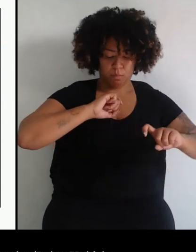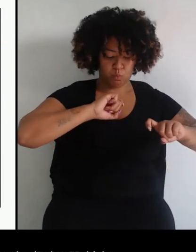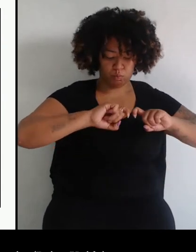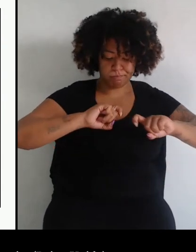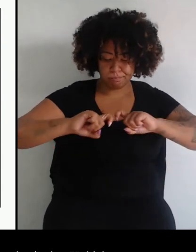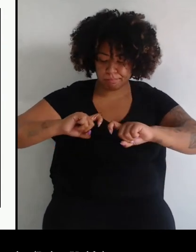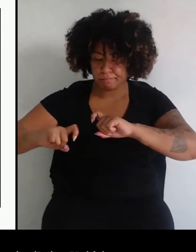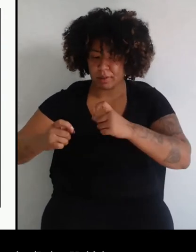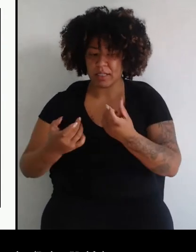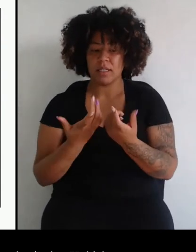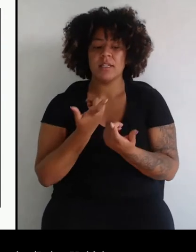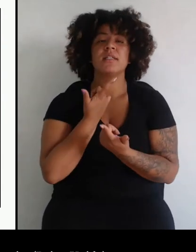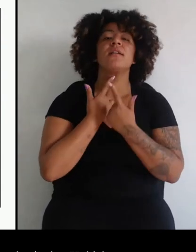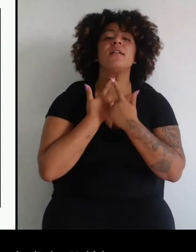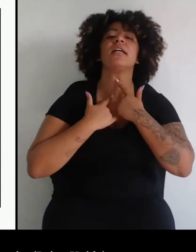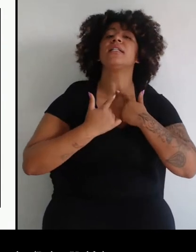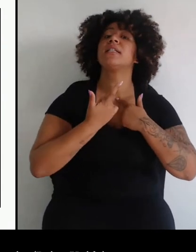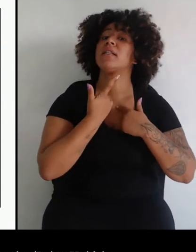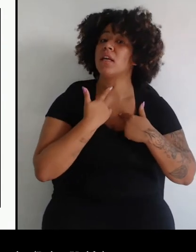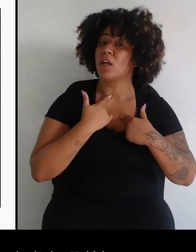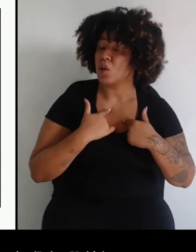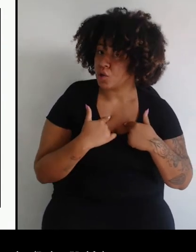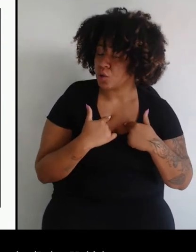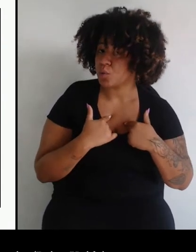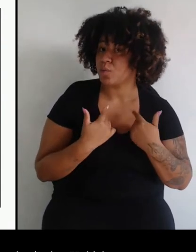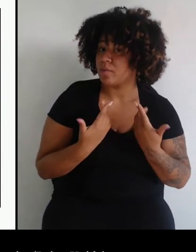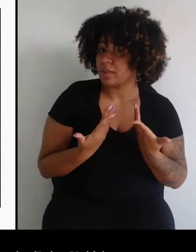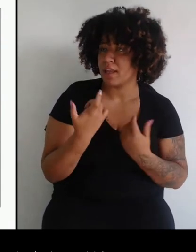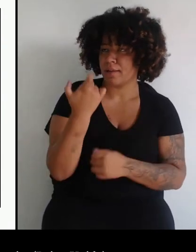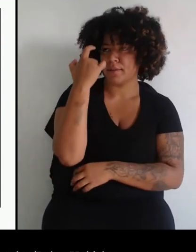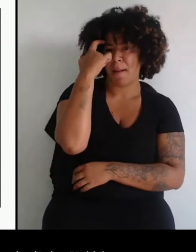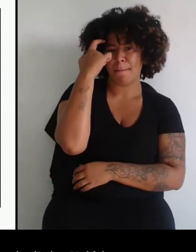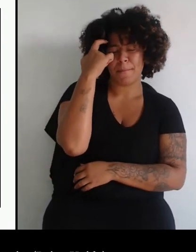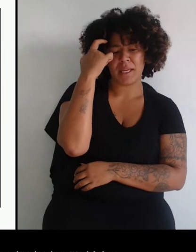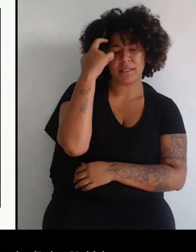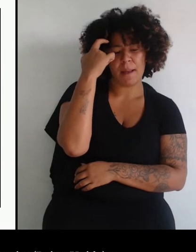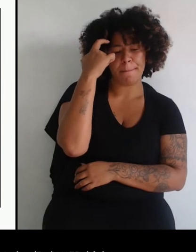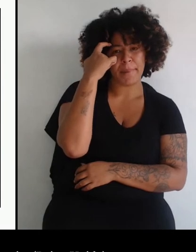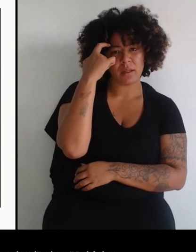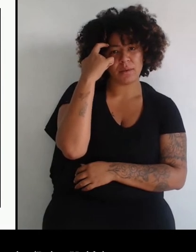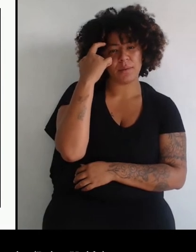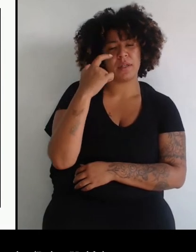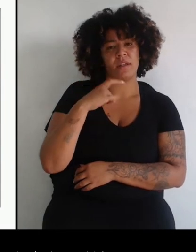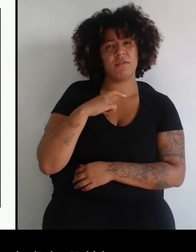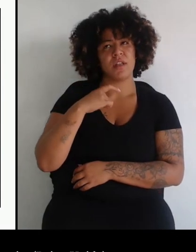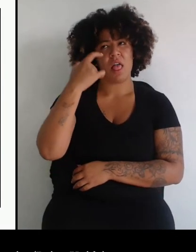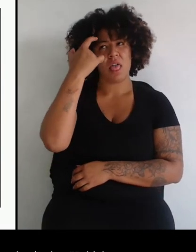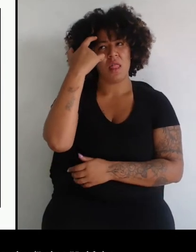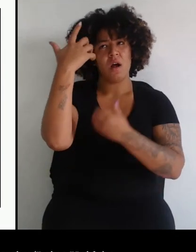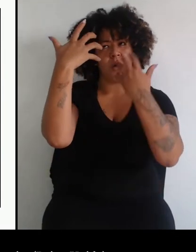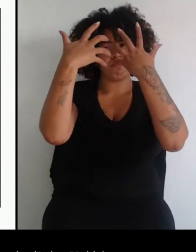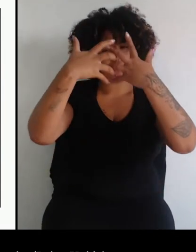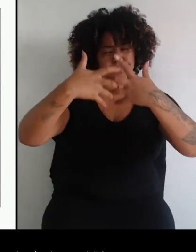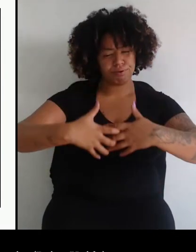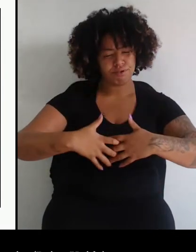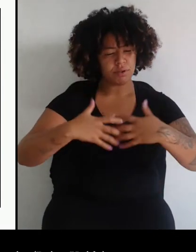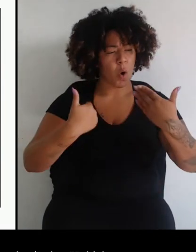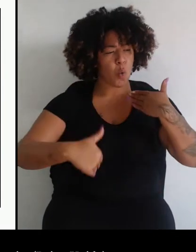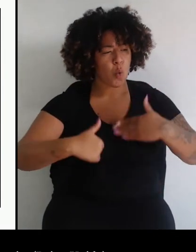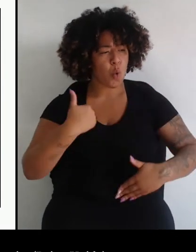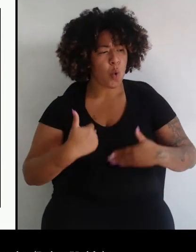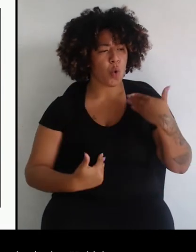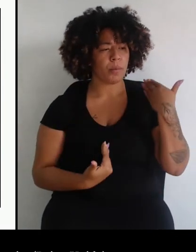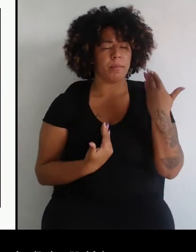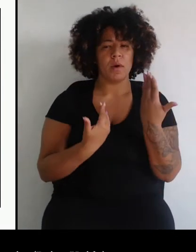apetite e esse pensamento e vai e vem entre o ato físico entre